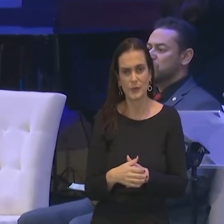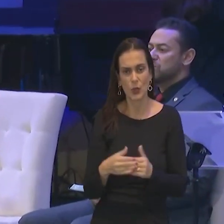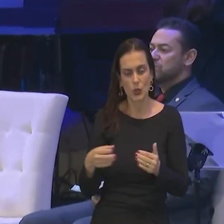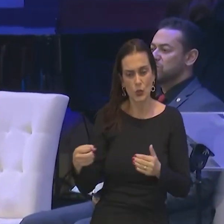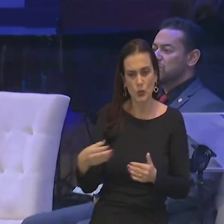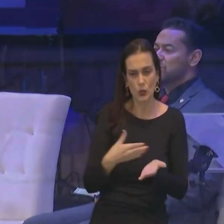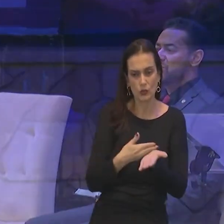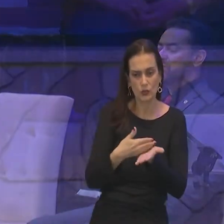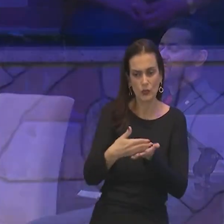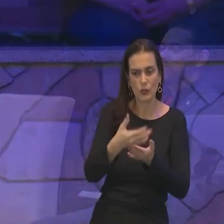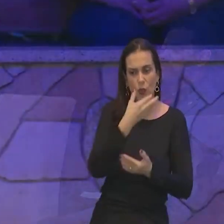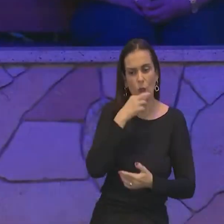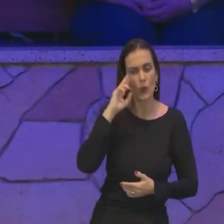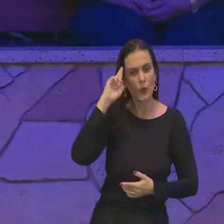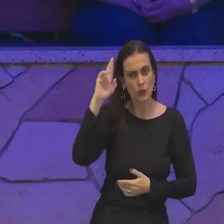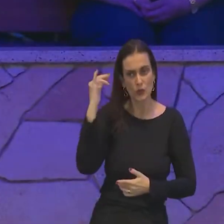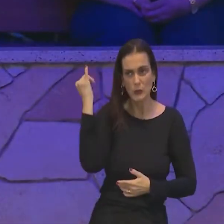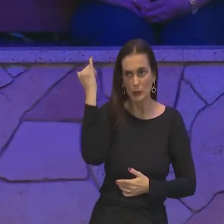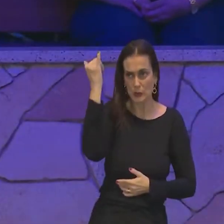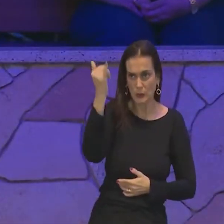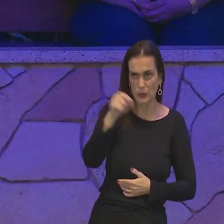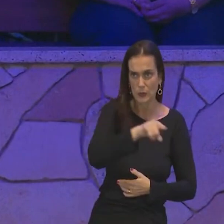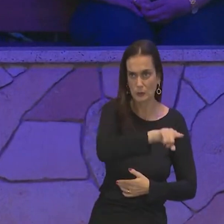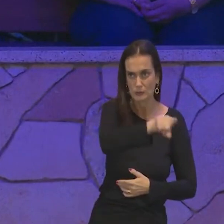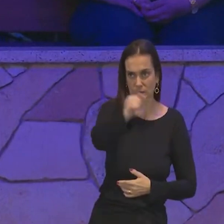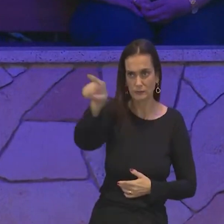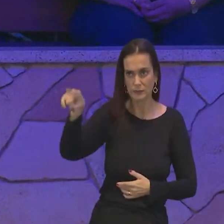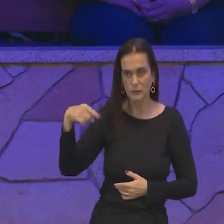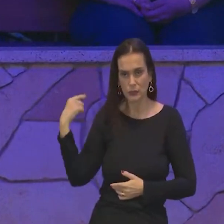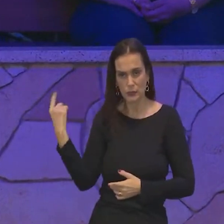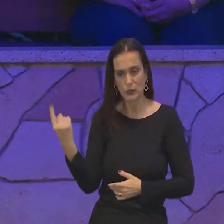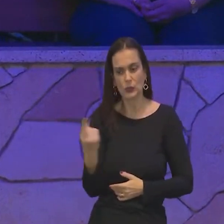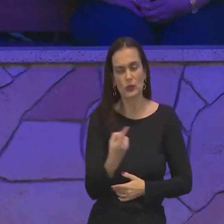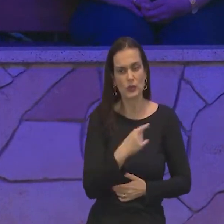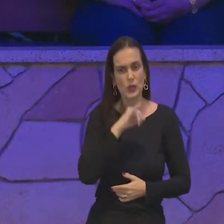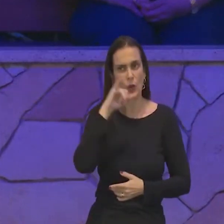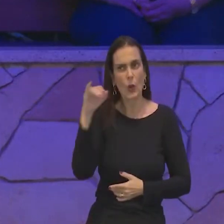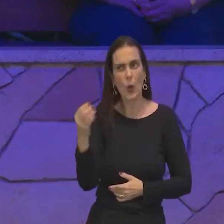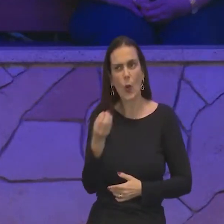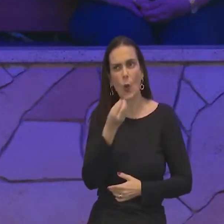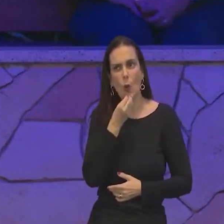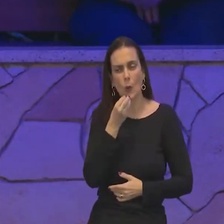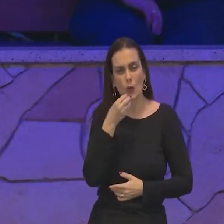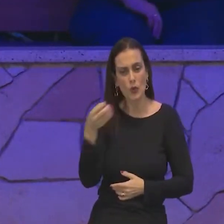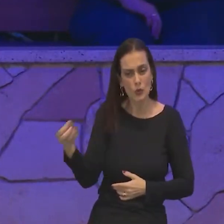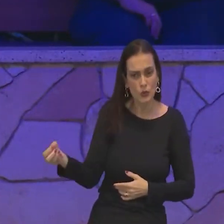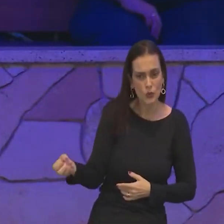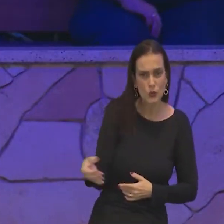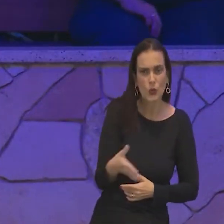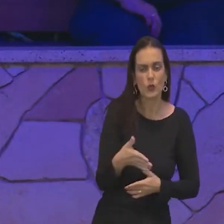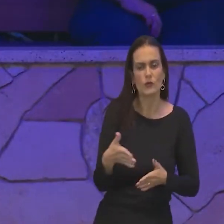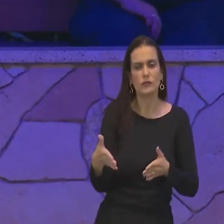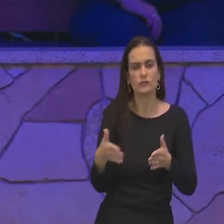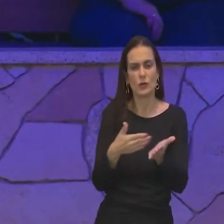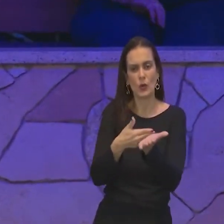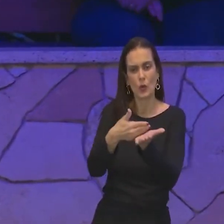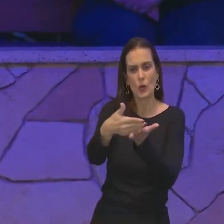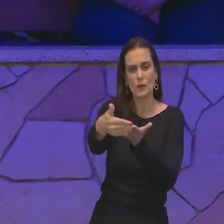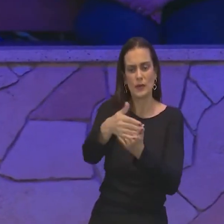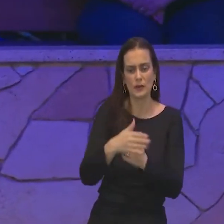manhã para dizer para nós que há oportunidade de um novo começo. O toco está aqui,